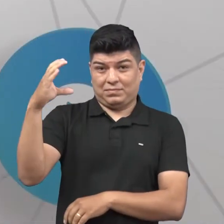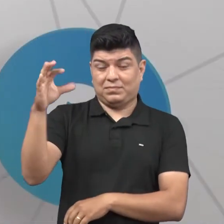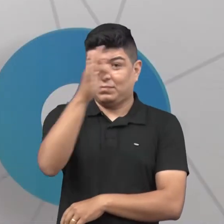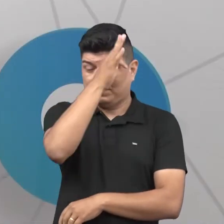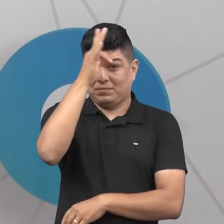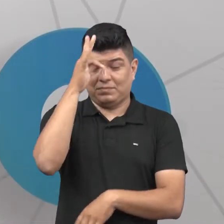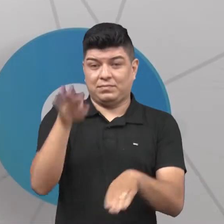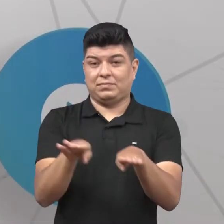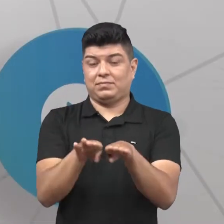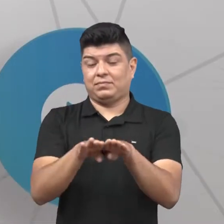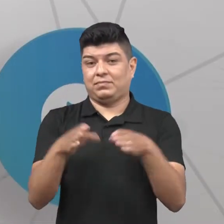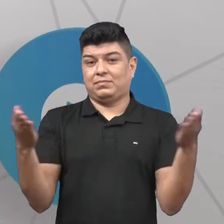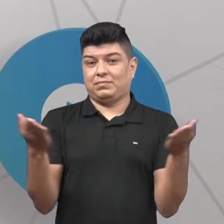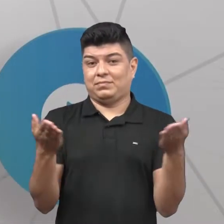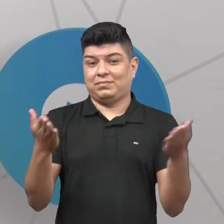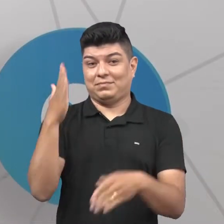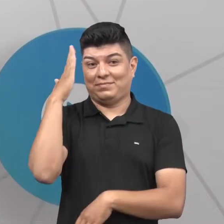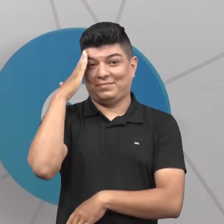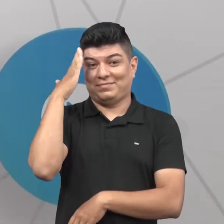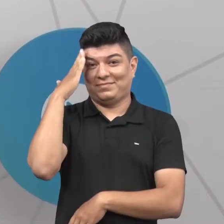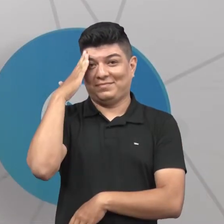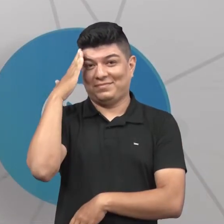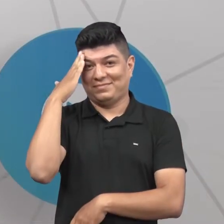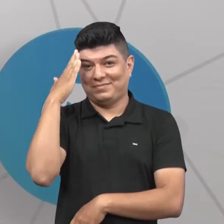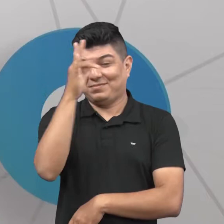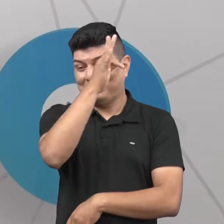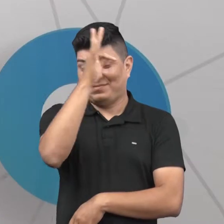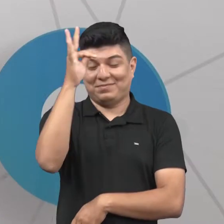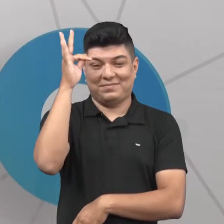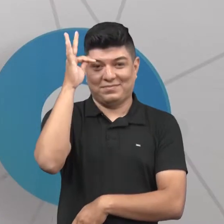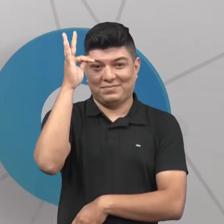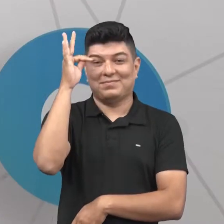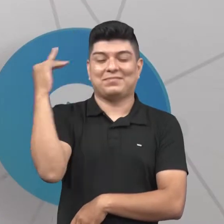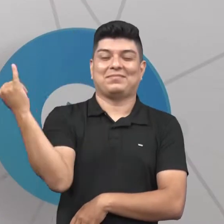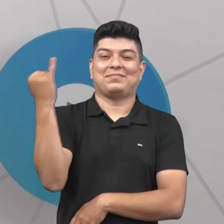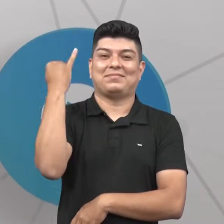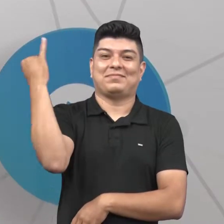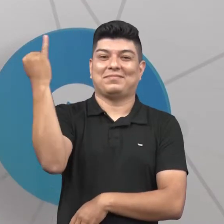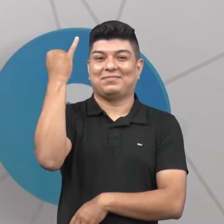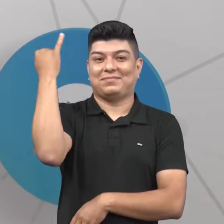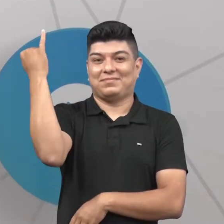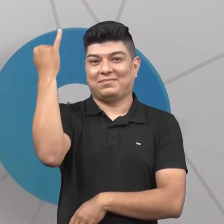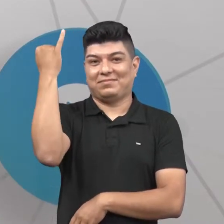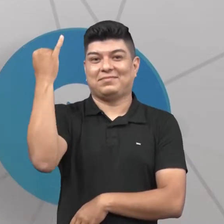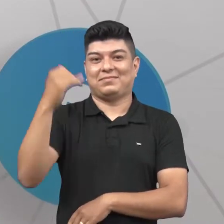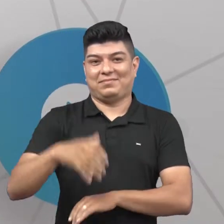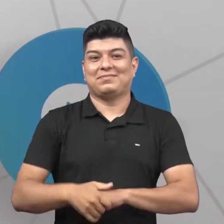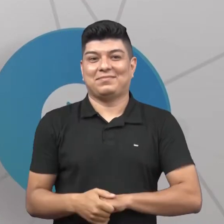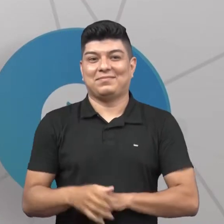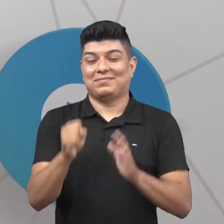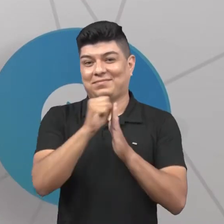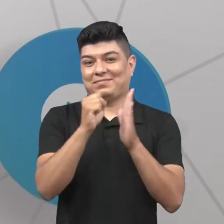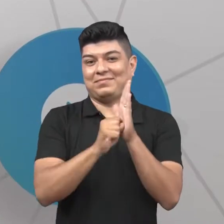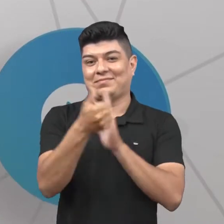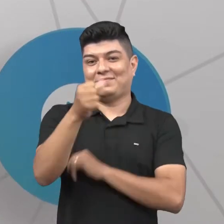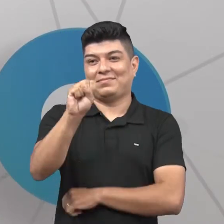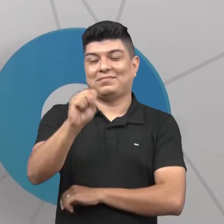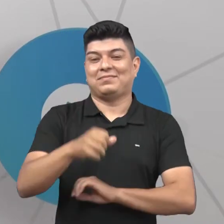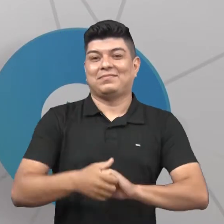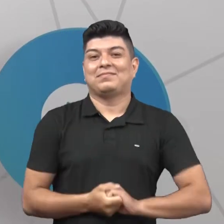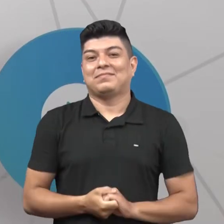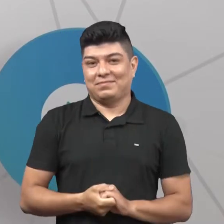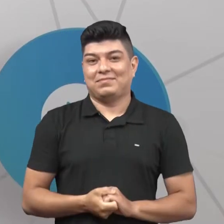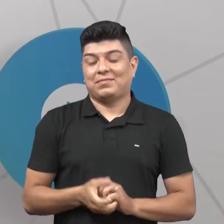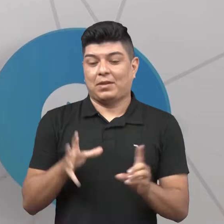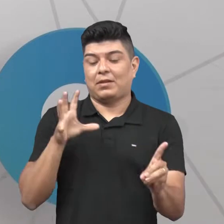mas hoje nós vamos saber um pouquinho sobre esse filósofo tão importante aí, né, do século XVIII, que foi